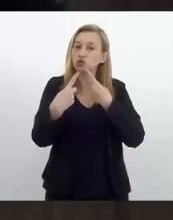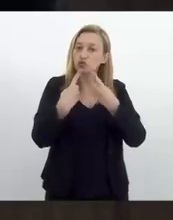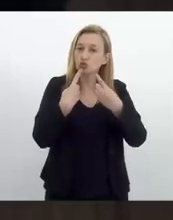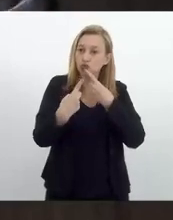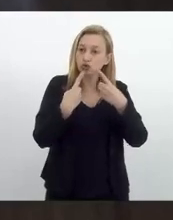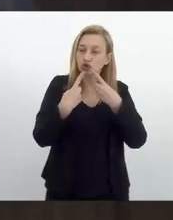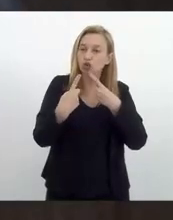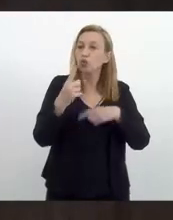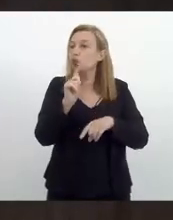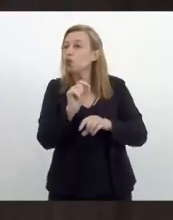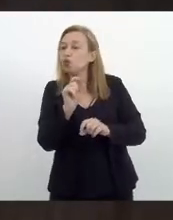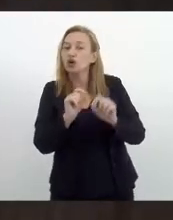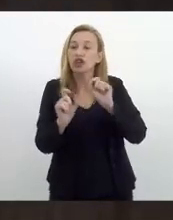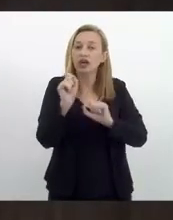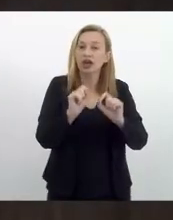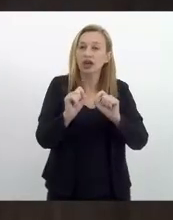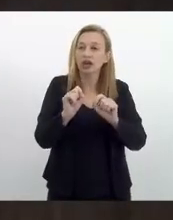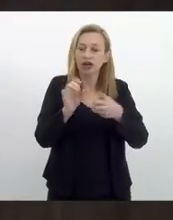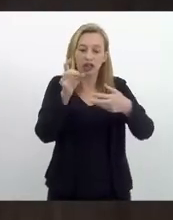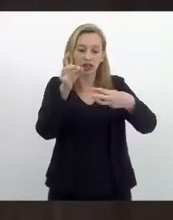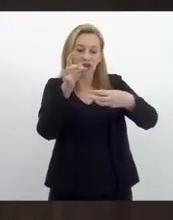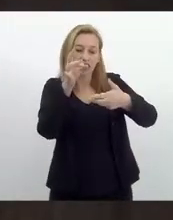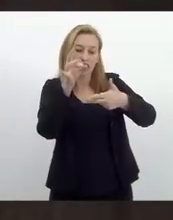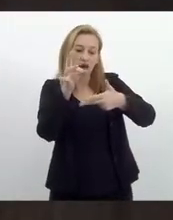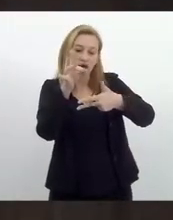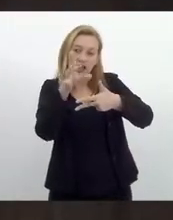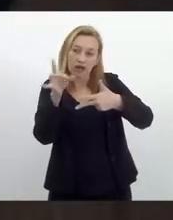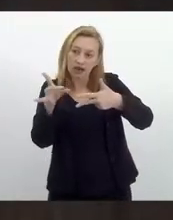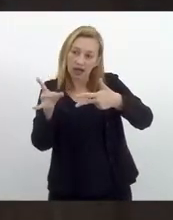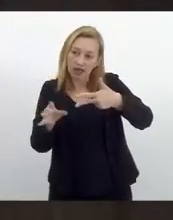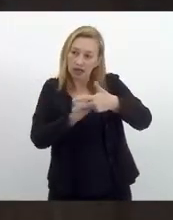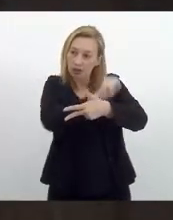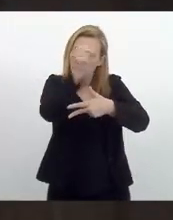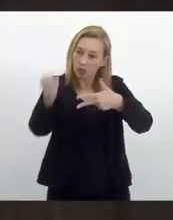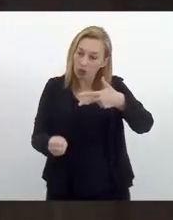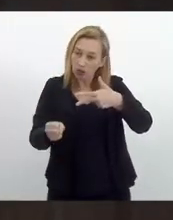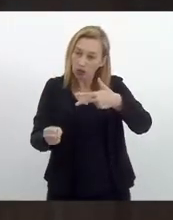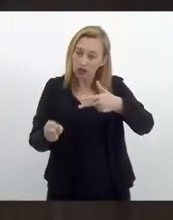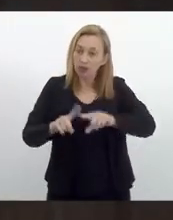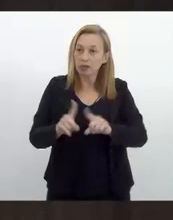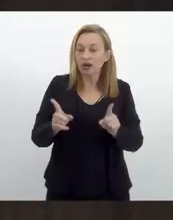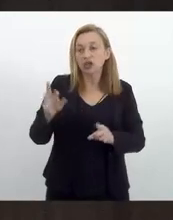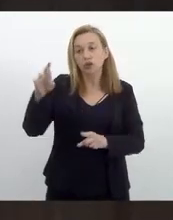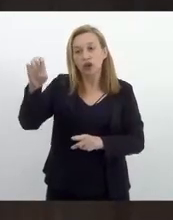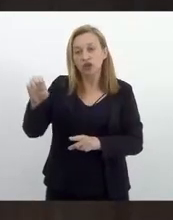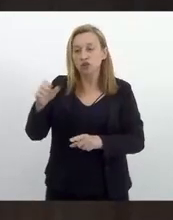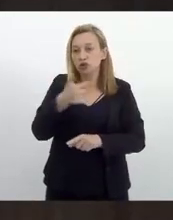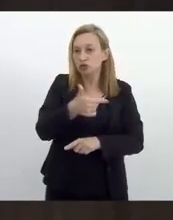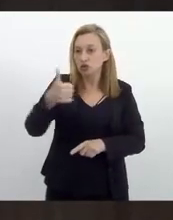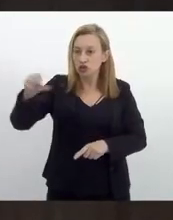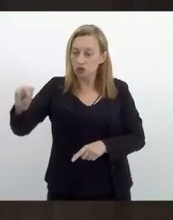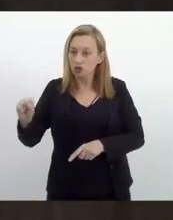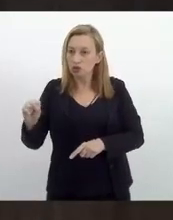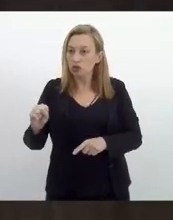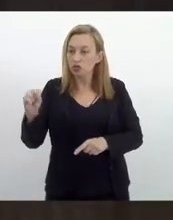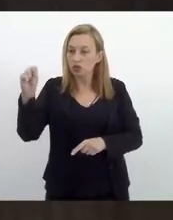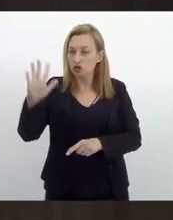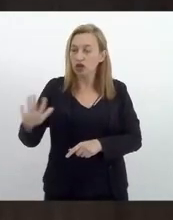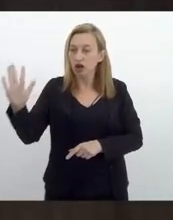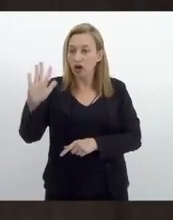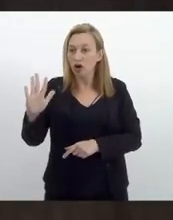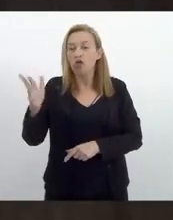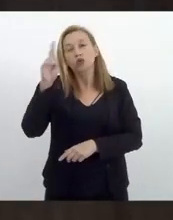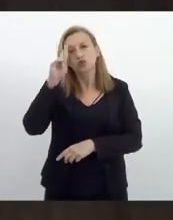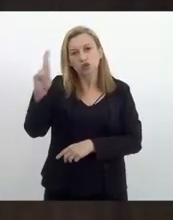o que é de cada poder, mas o teto para o regime é teto de 2018 global, o senhor